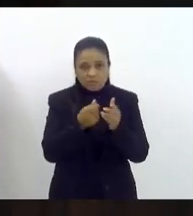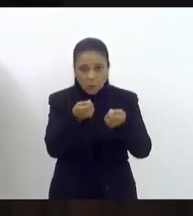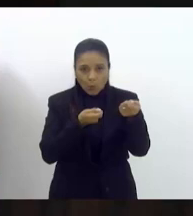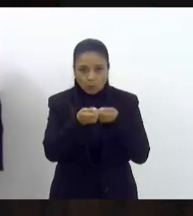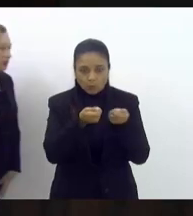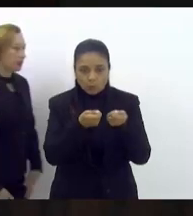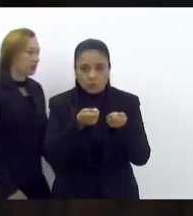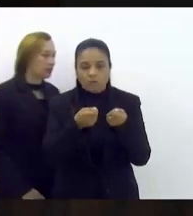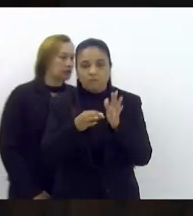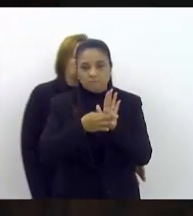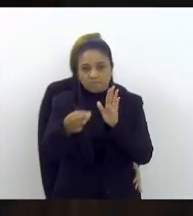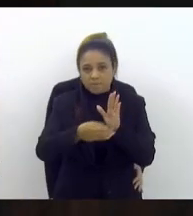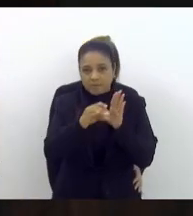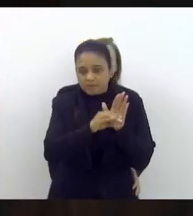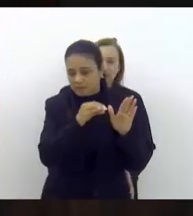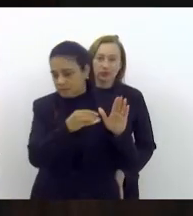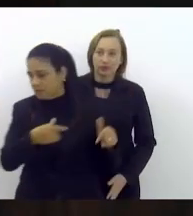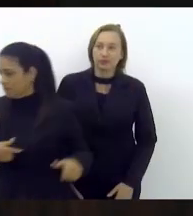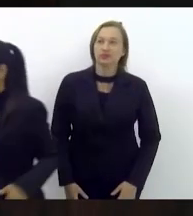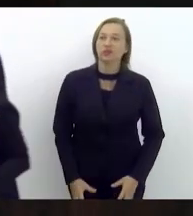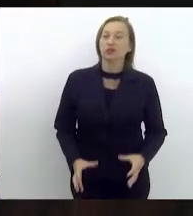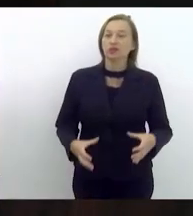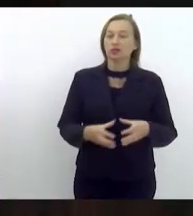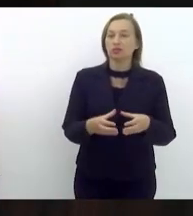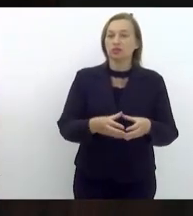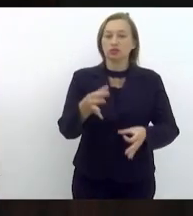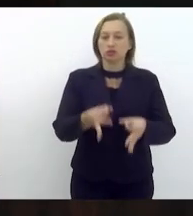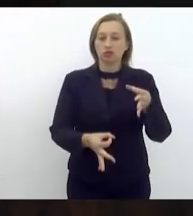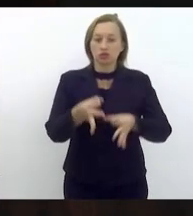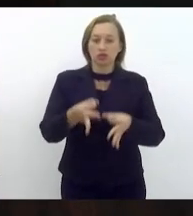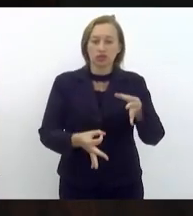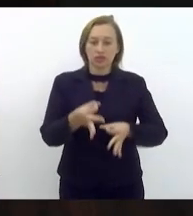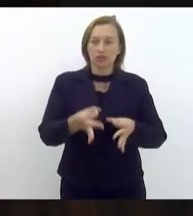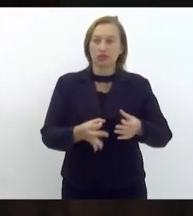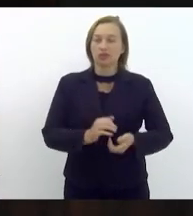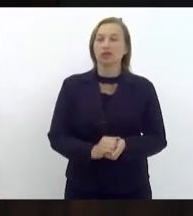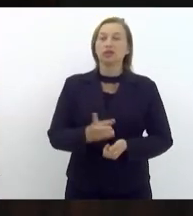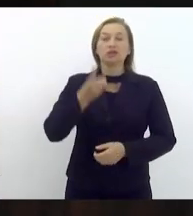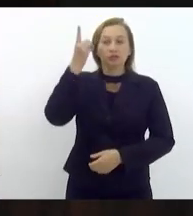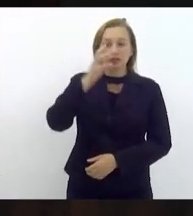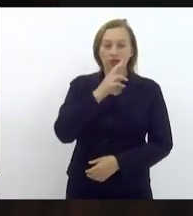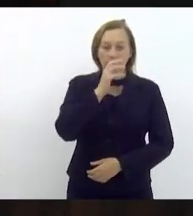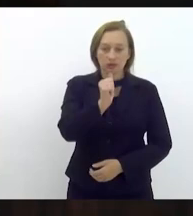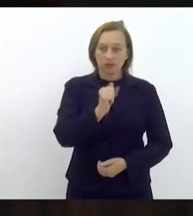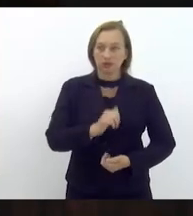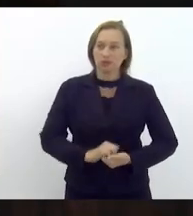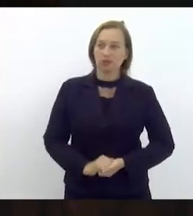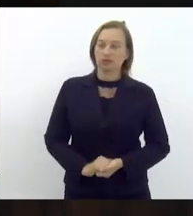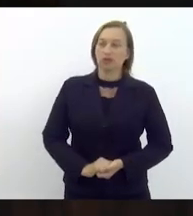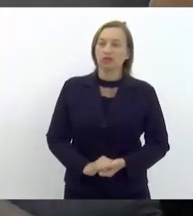para emitir parecer pela comissão de constituição e justiça Deputado Rodrigo Amorim